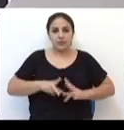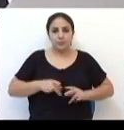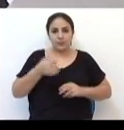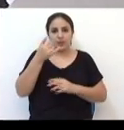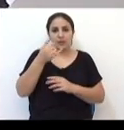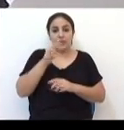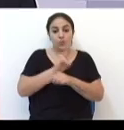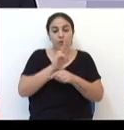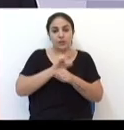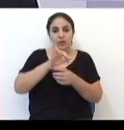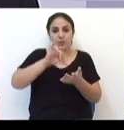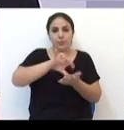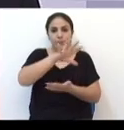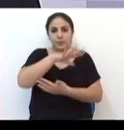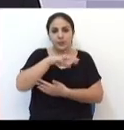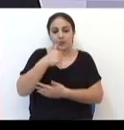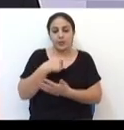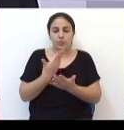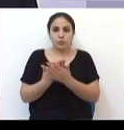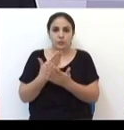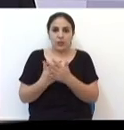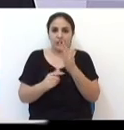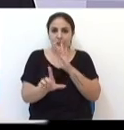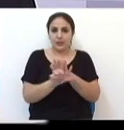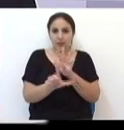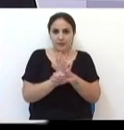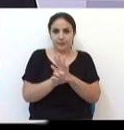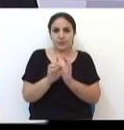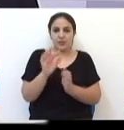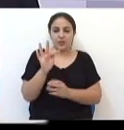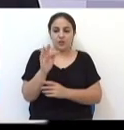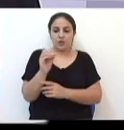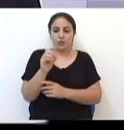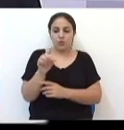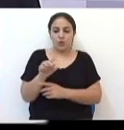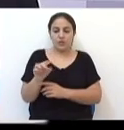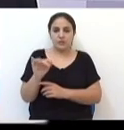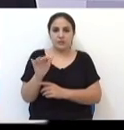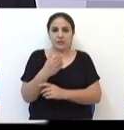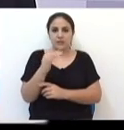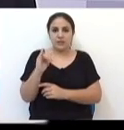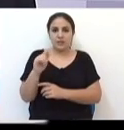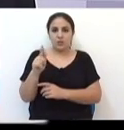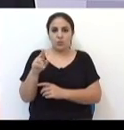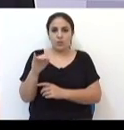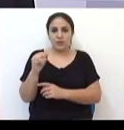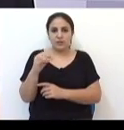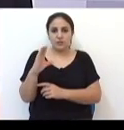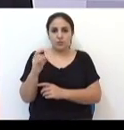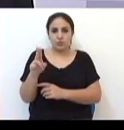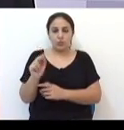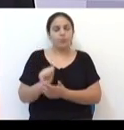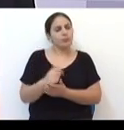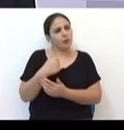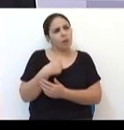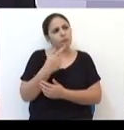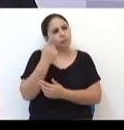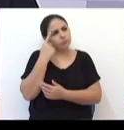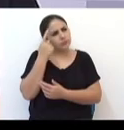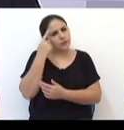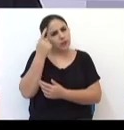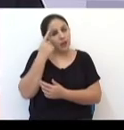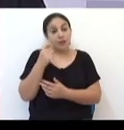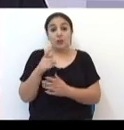meio ambiente. Eu fui estudar a legislação em Foz do Iguaçu, encontrei uma ideia, não tinha